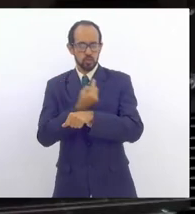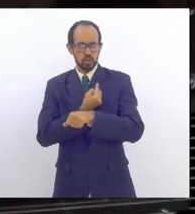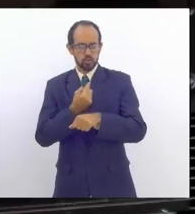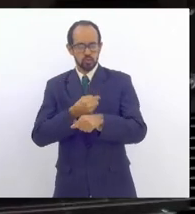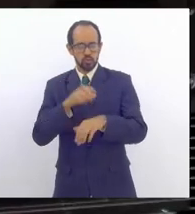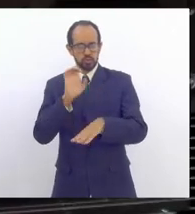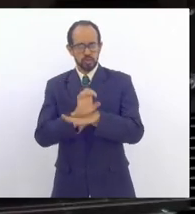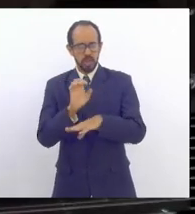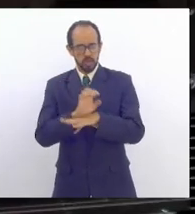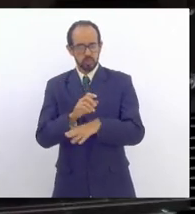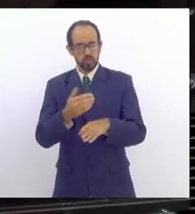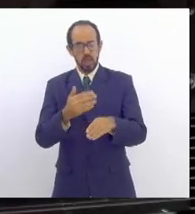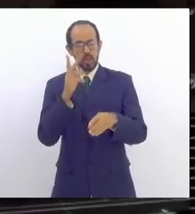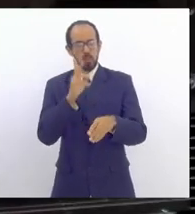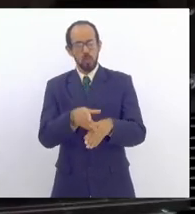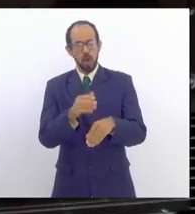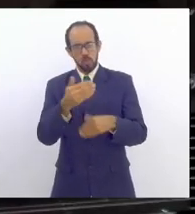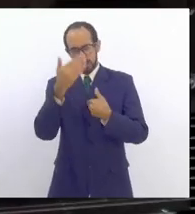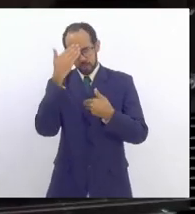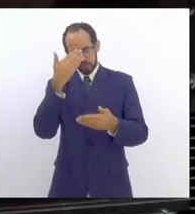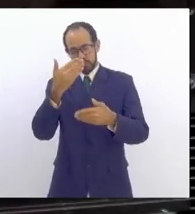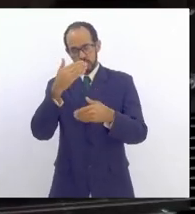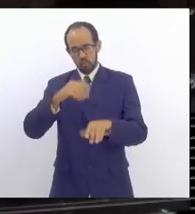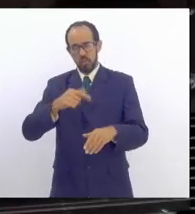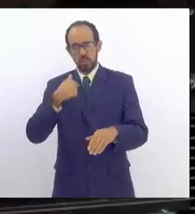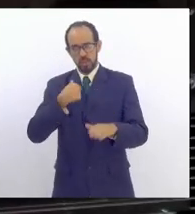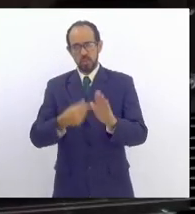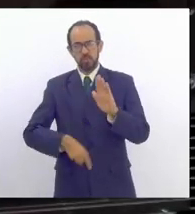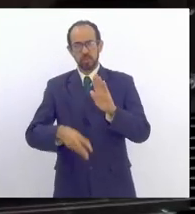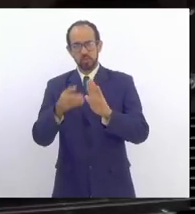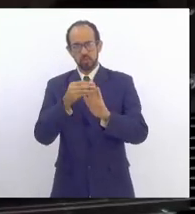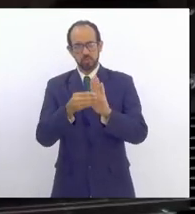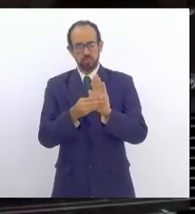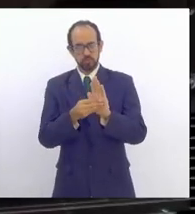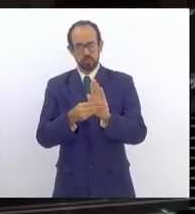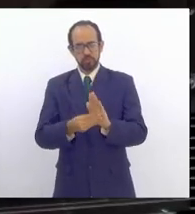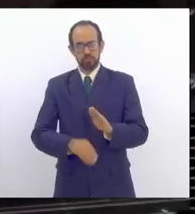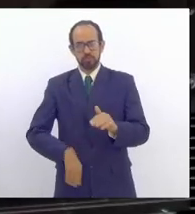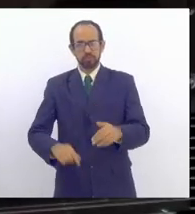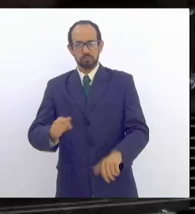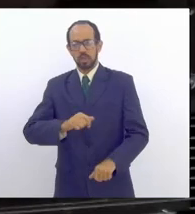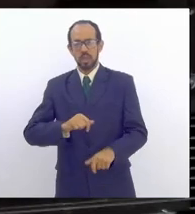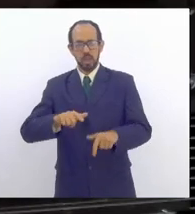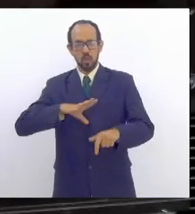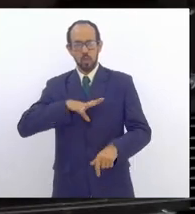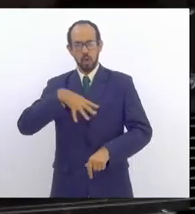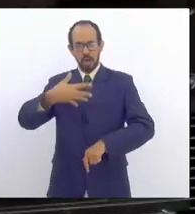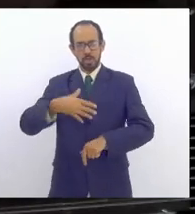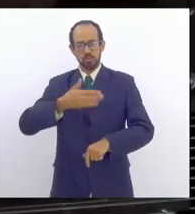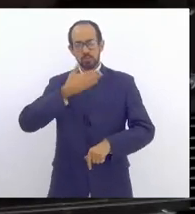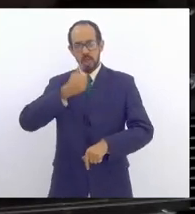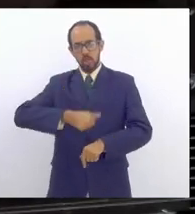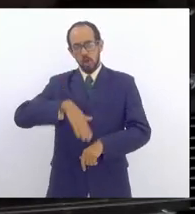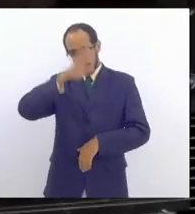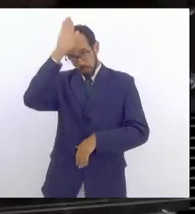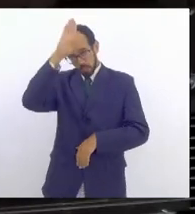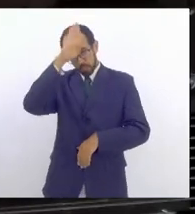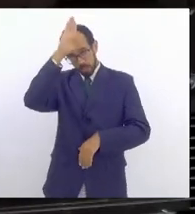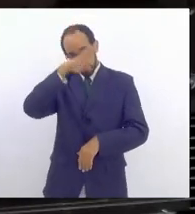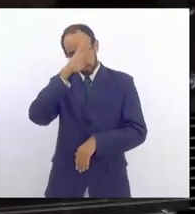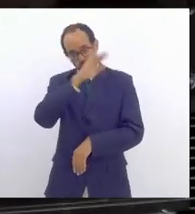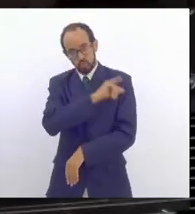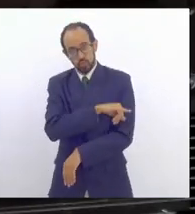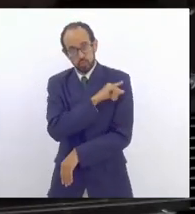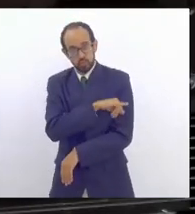e faço registro aqui, pela dedicação e bravura do melhor corpo de bombeiros do Brasil. Homens